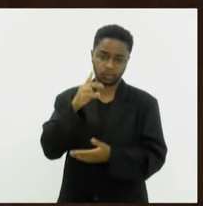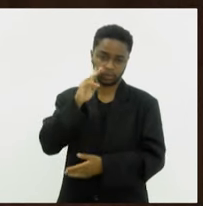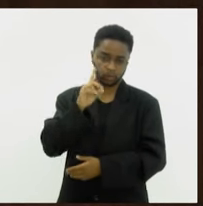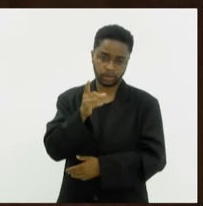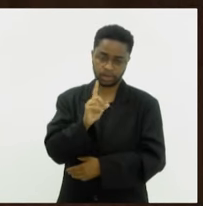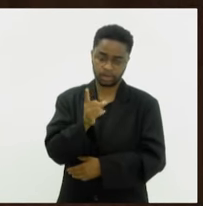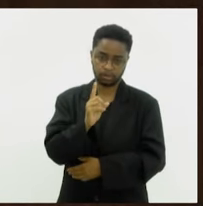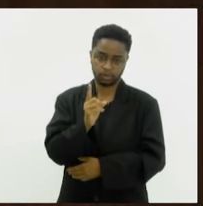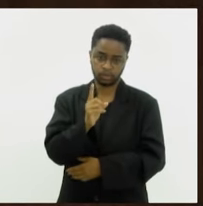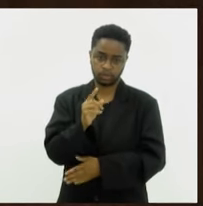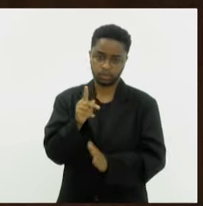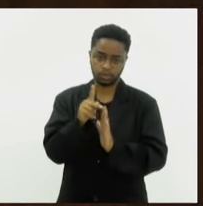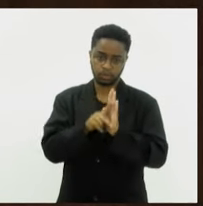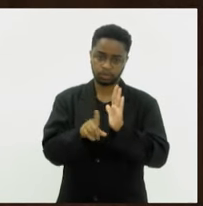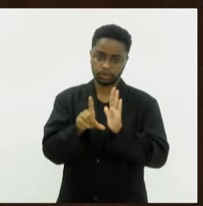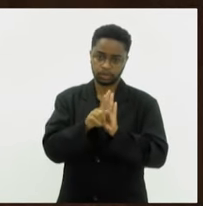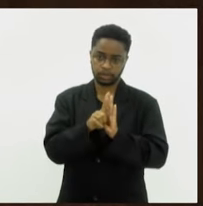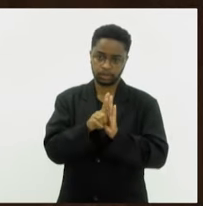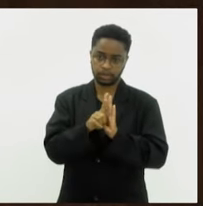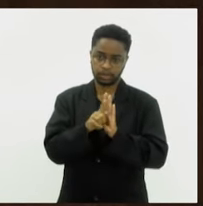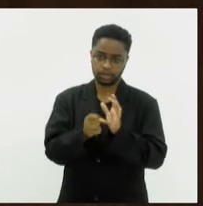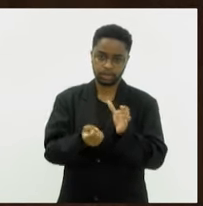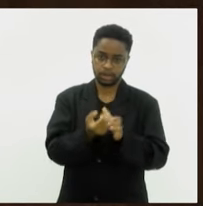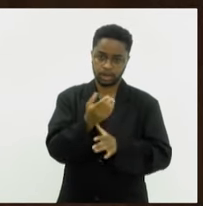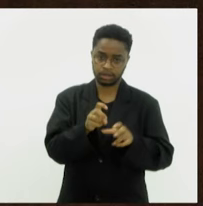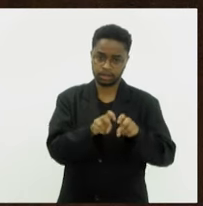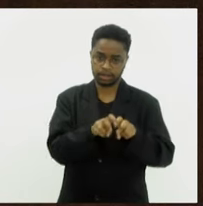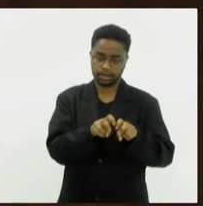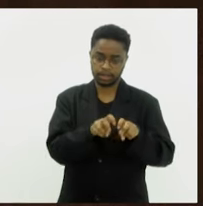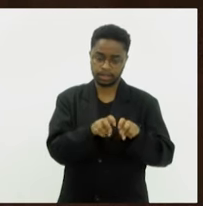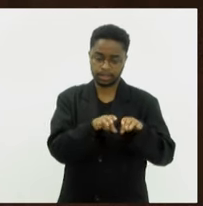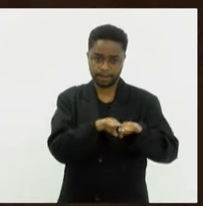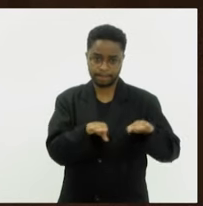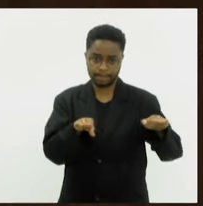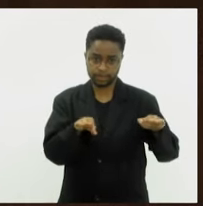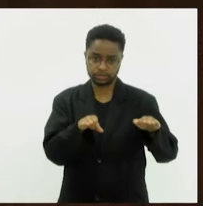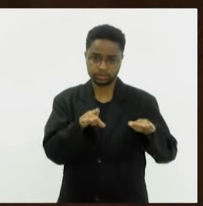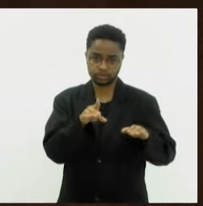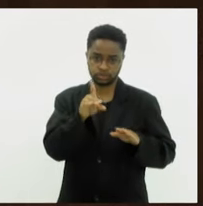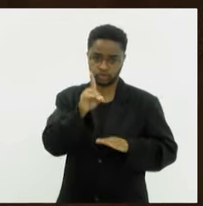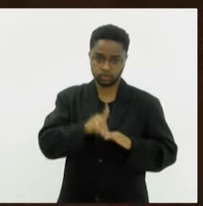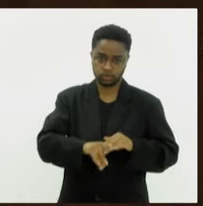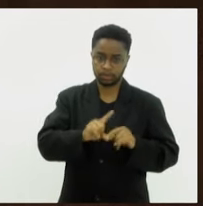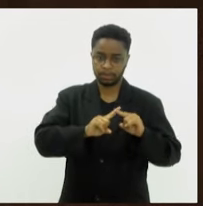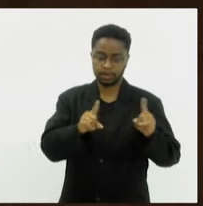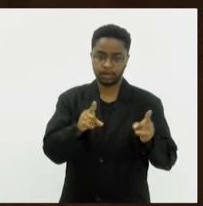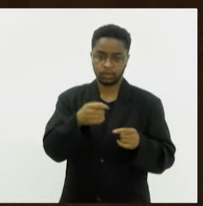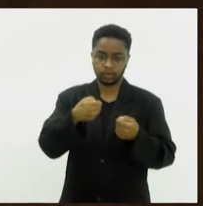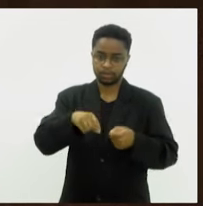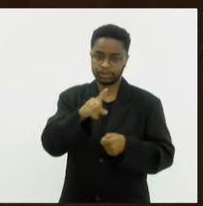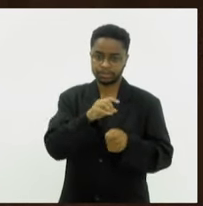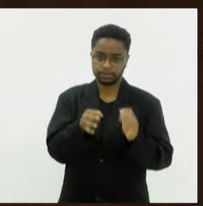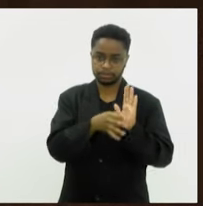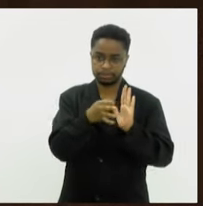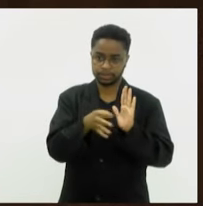lembrança de um projeto nascer na mesa e não precisar de parecer da CCJ.